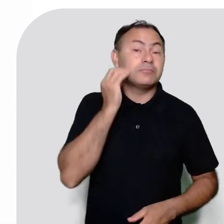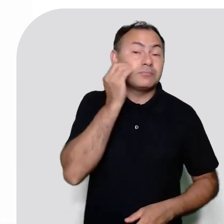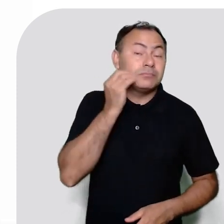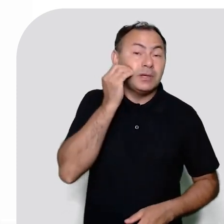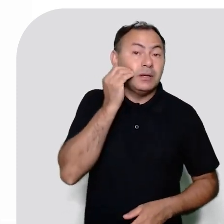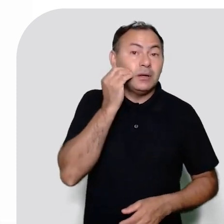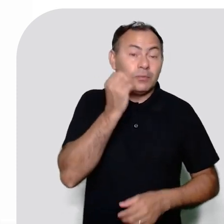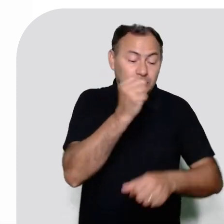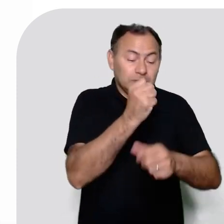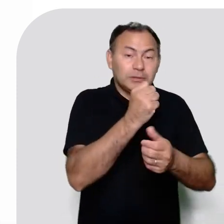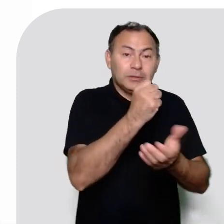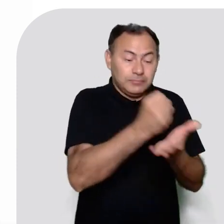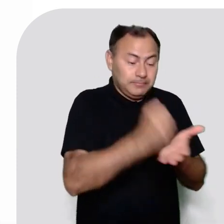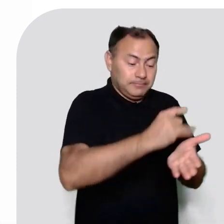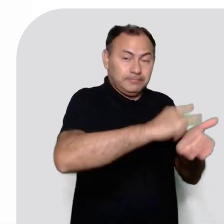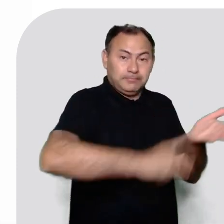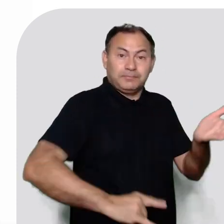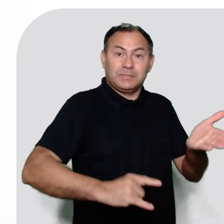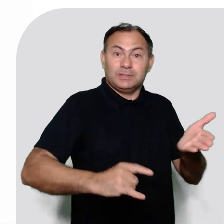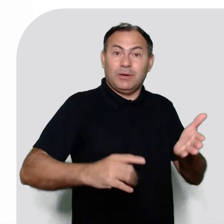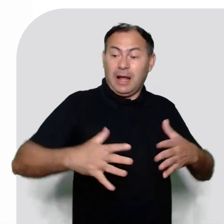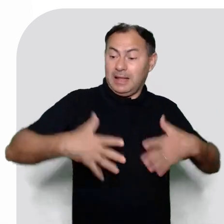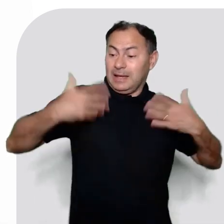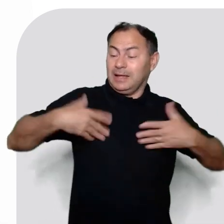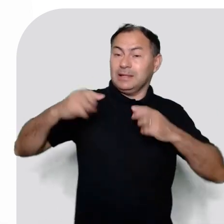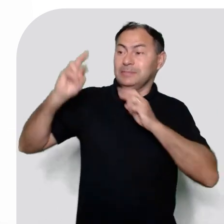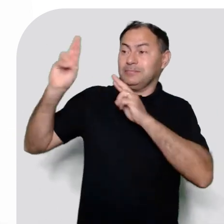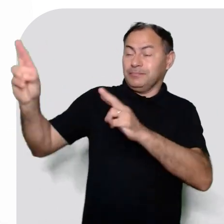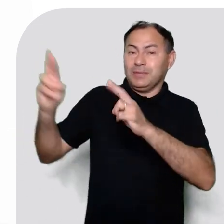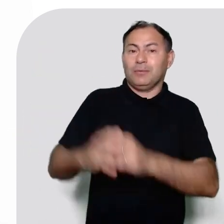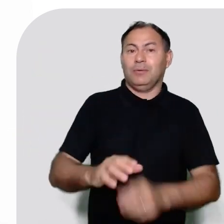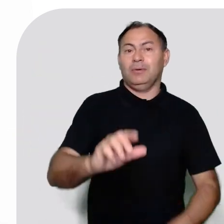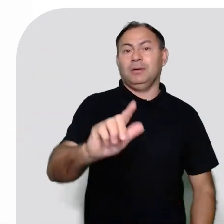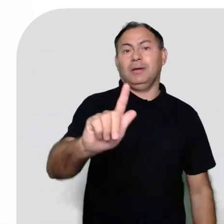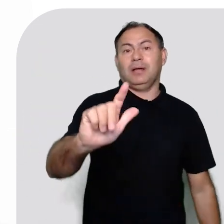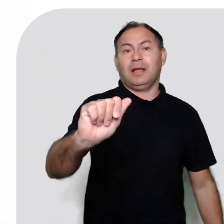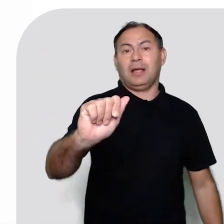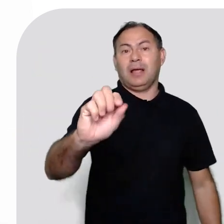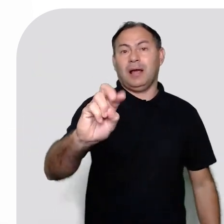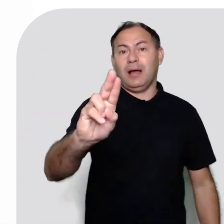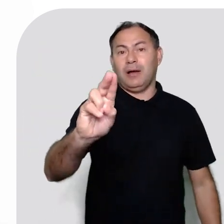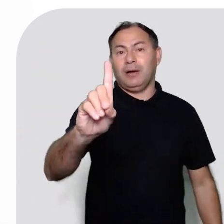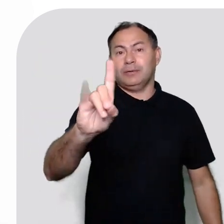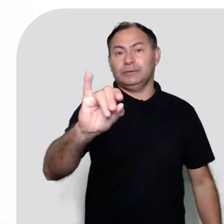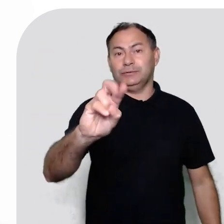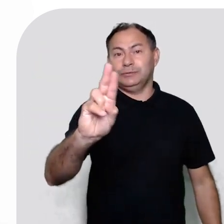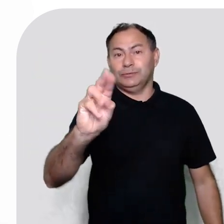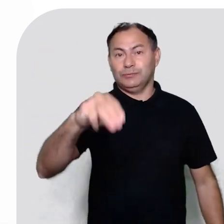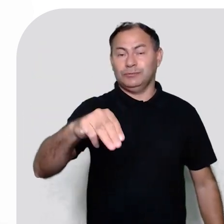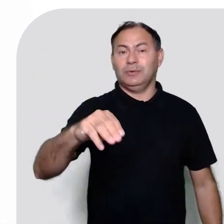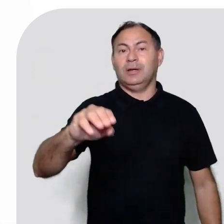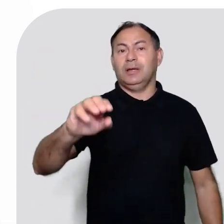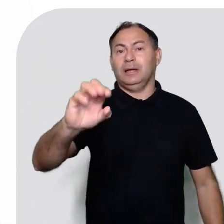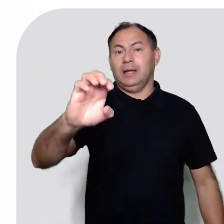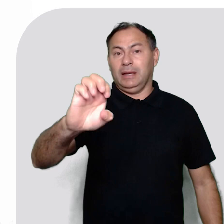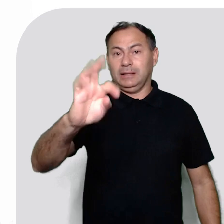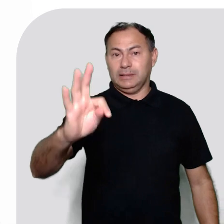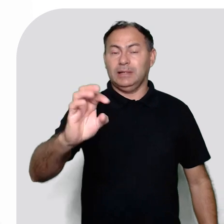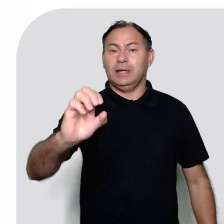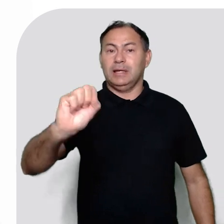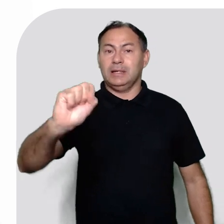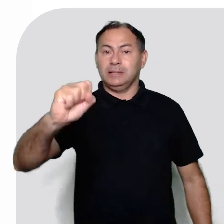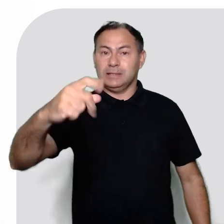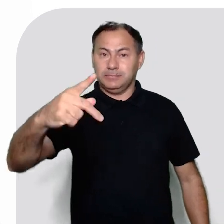com a Gaudium et Spes, como se ela conhecesse profundamente as